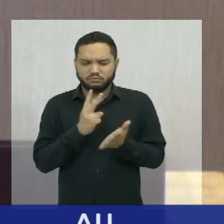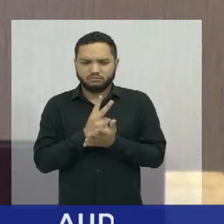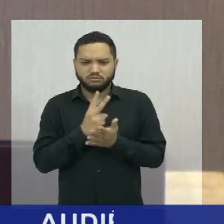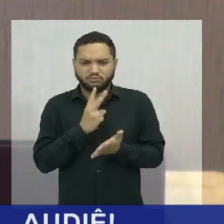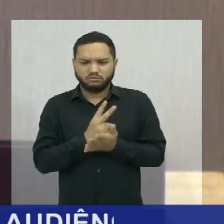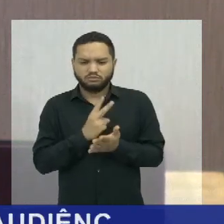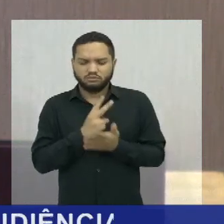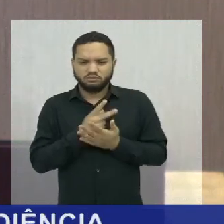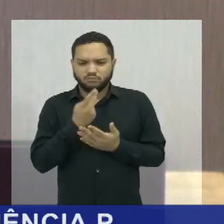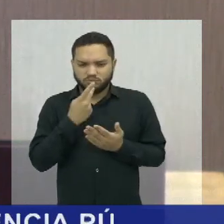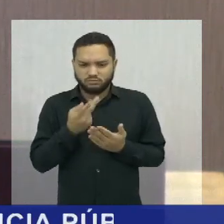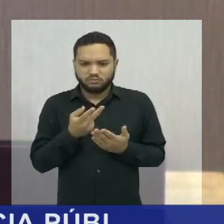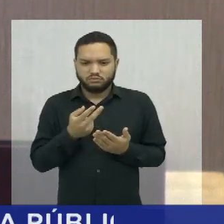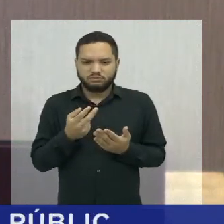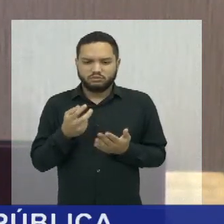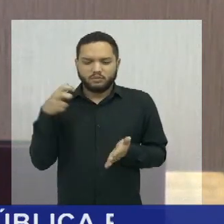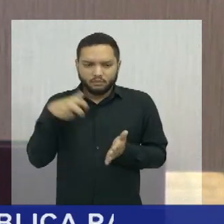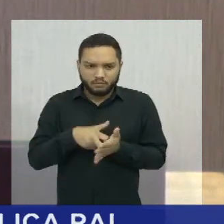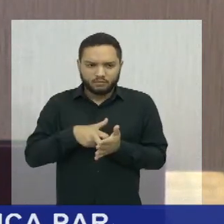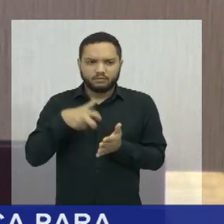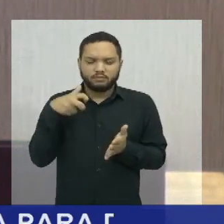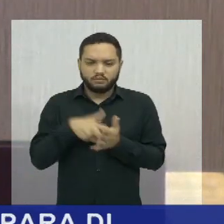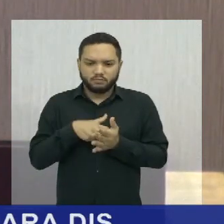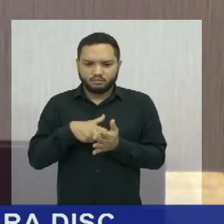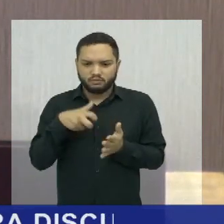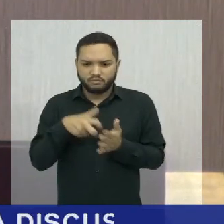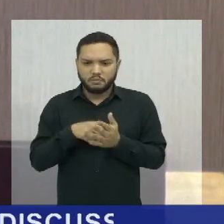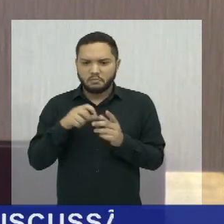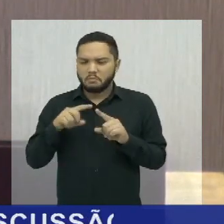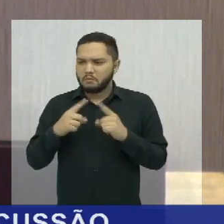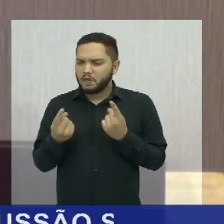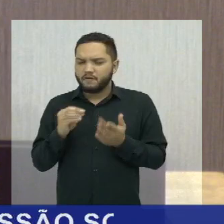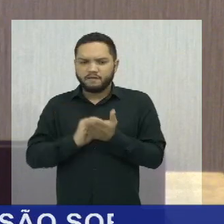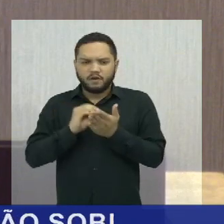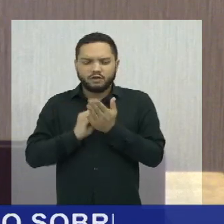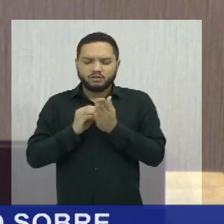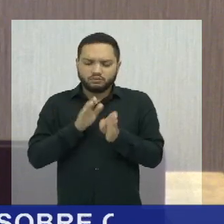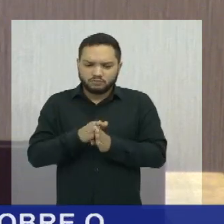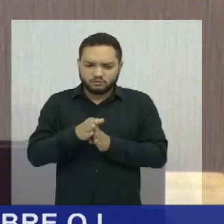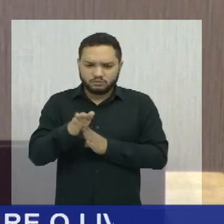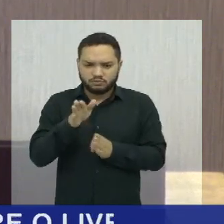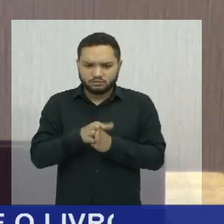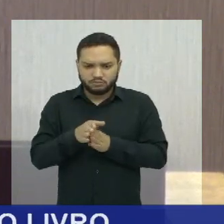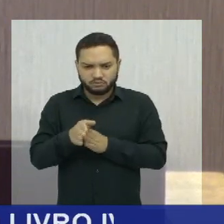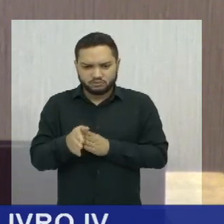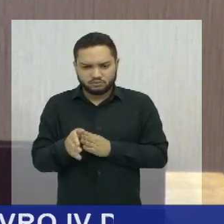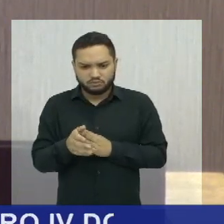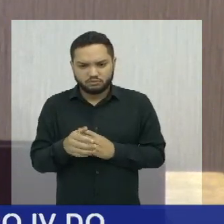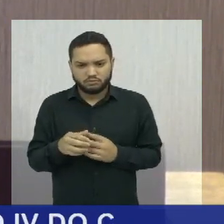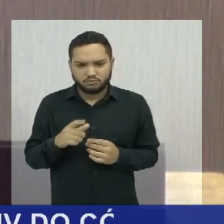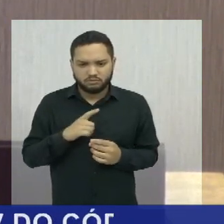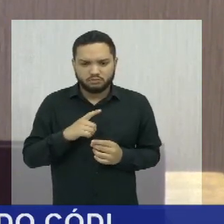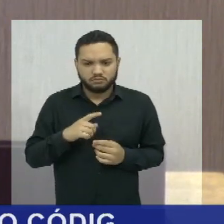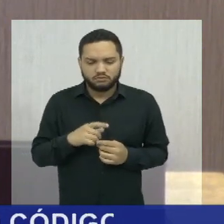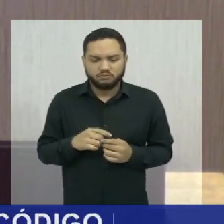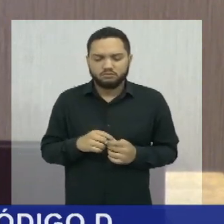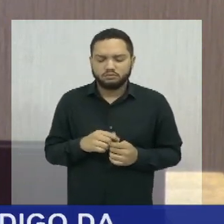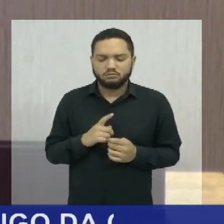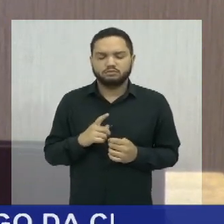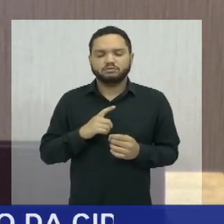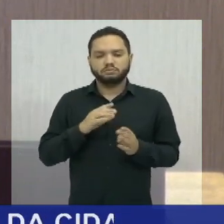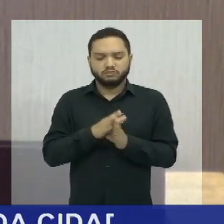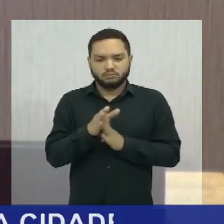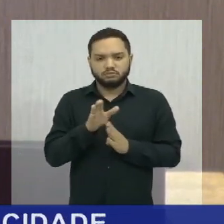sempre em falar de punições e nunca de orientações. Embora que sejam orientados, nós não discutimos e